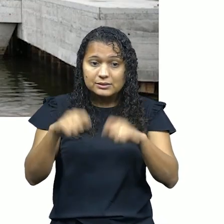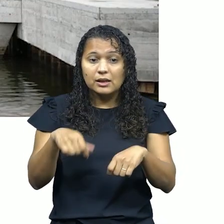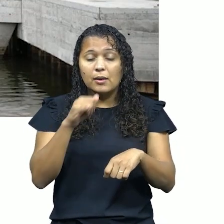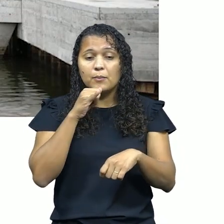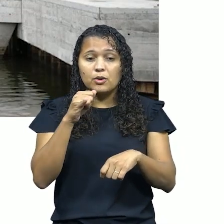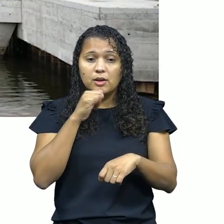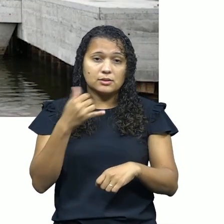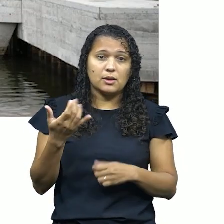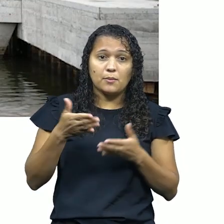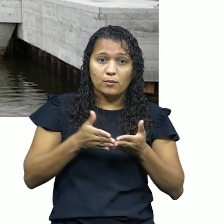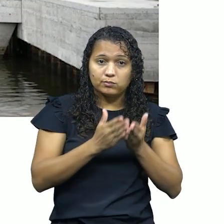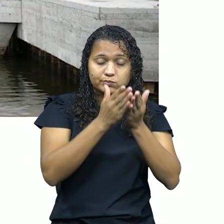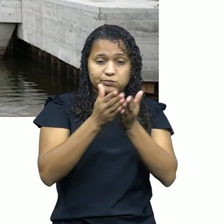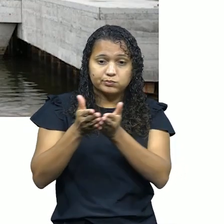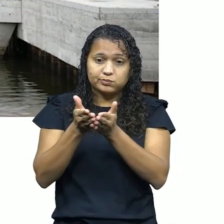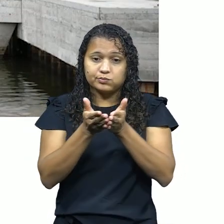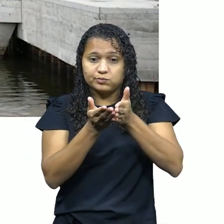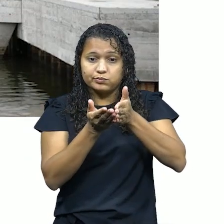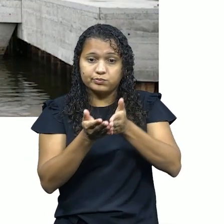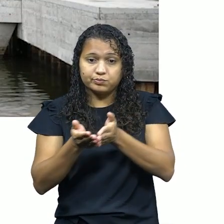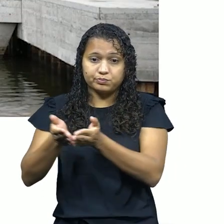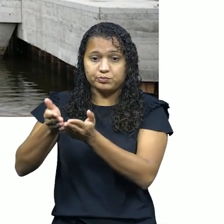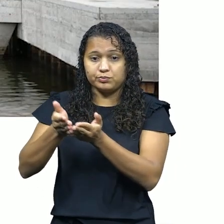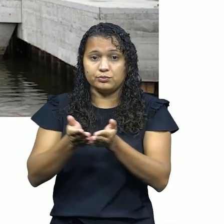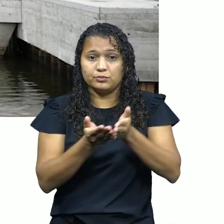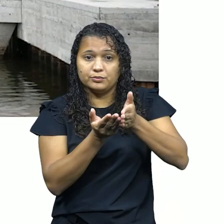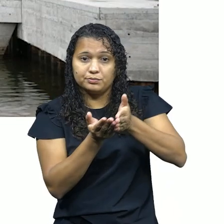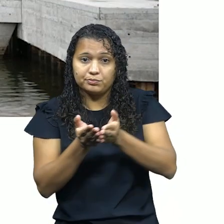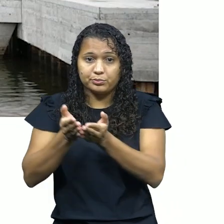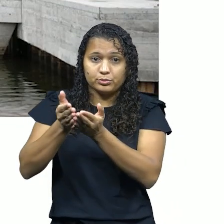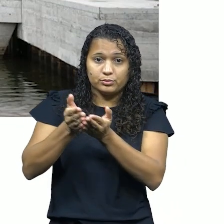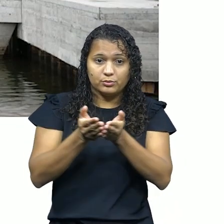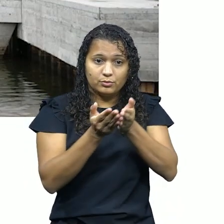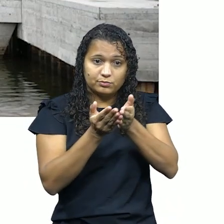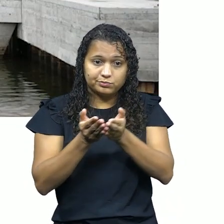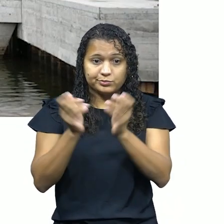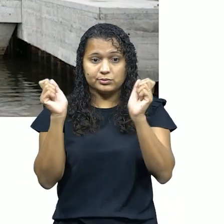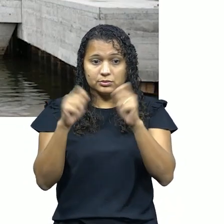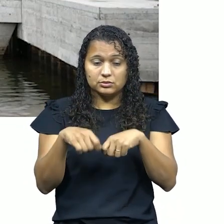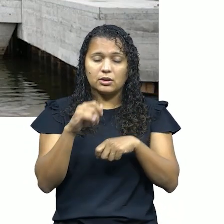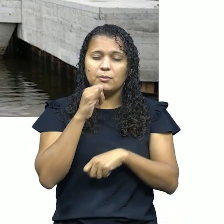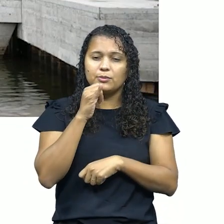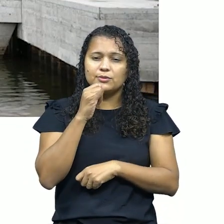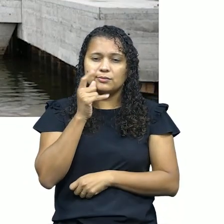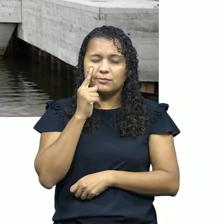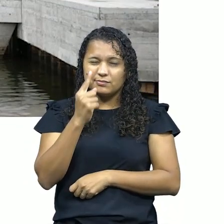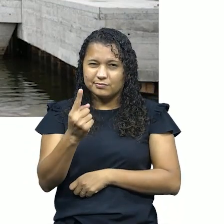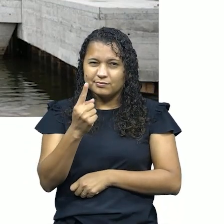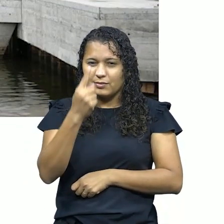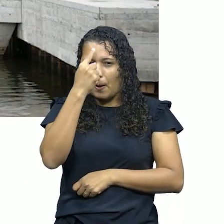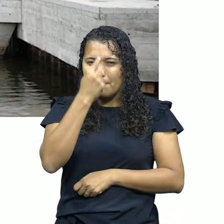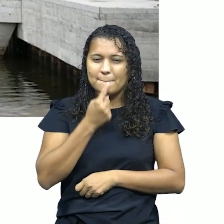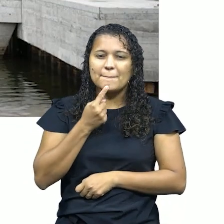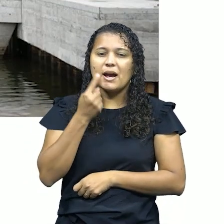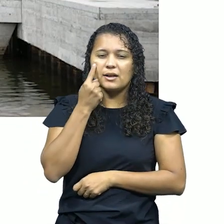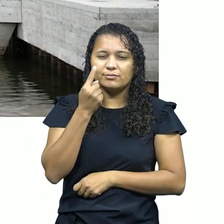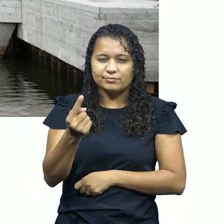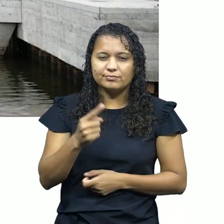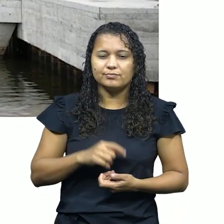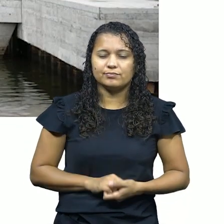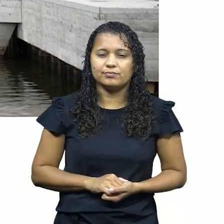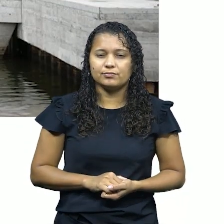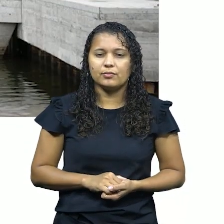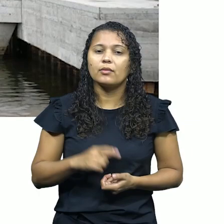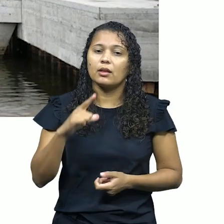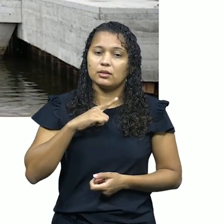dos navios quando os mesmos estão atracados para desembarque e descarga. Então, como vocês podem ver na imagem, nós